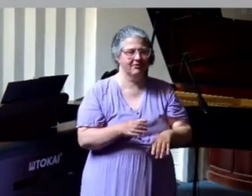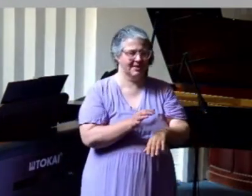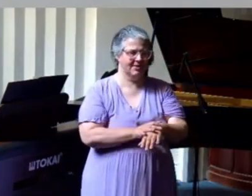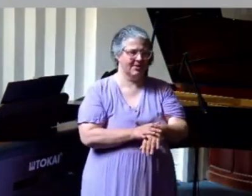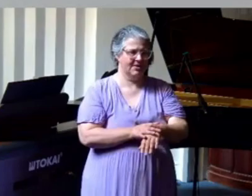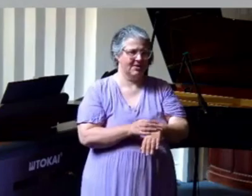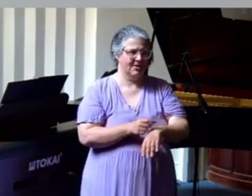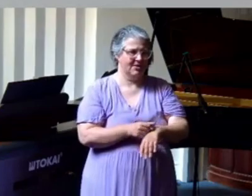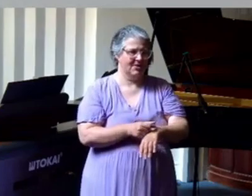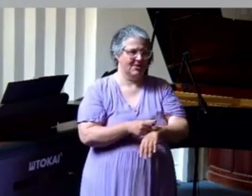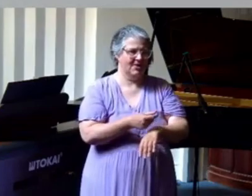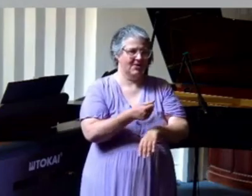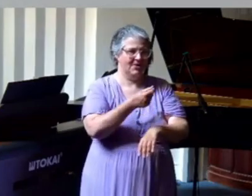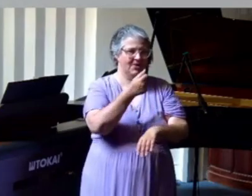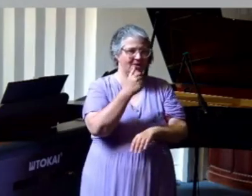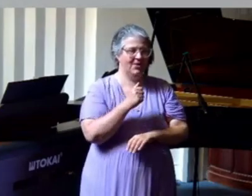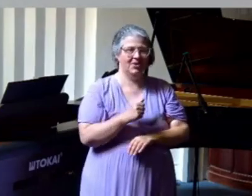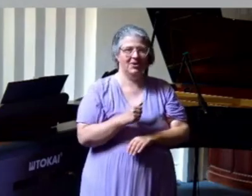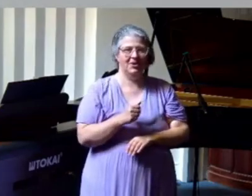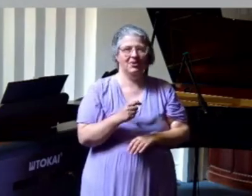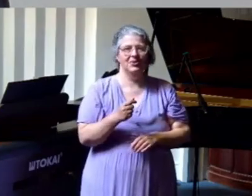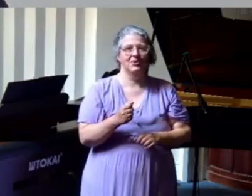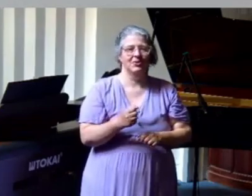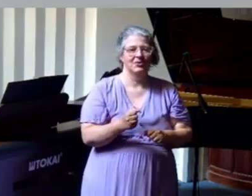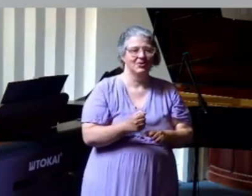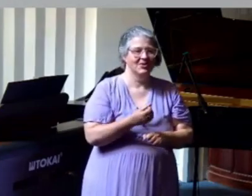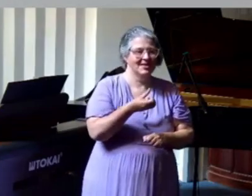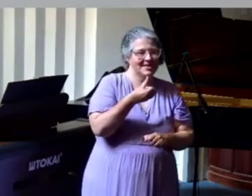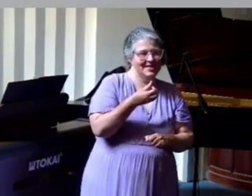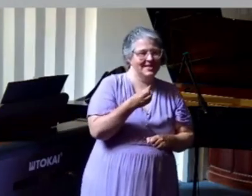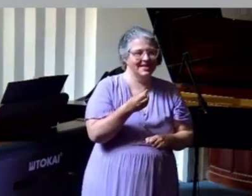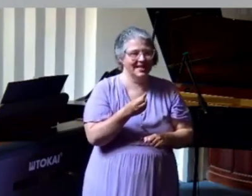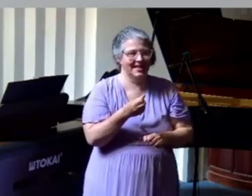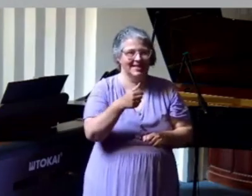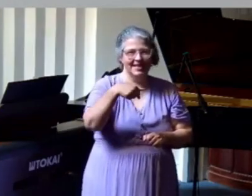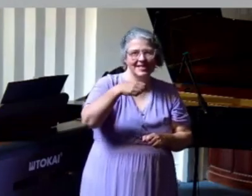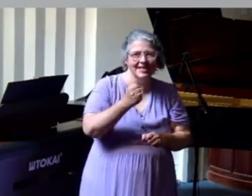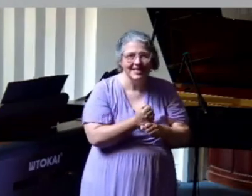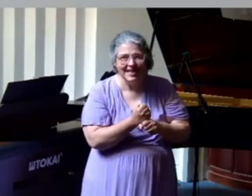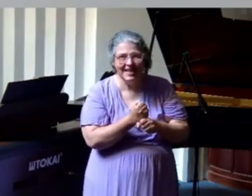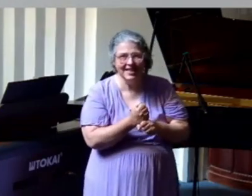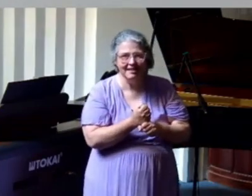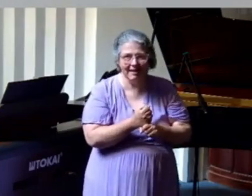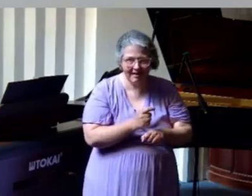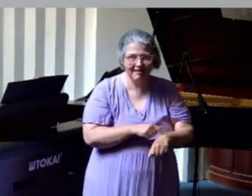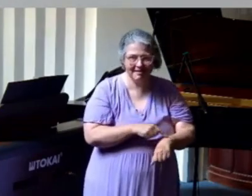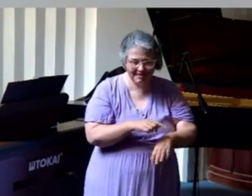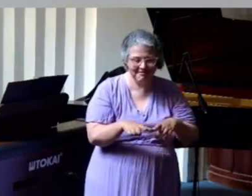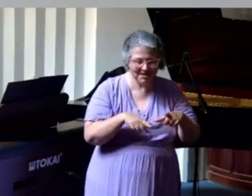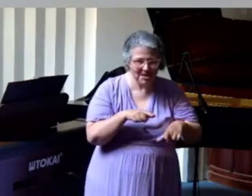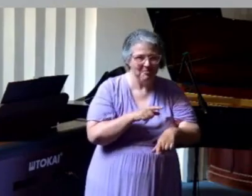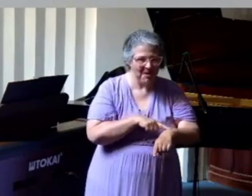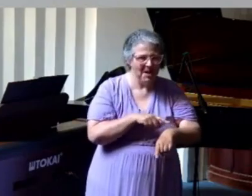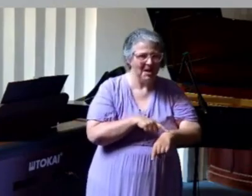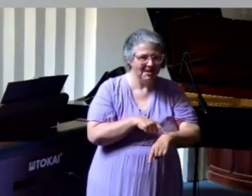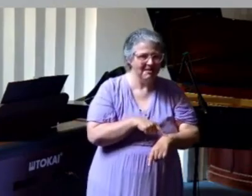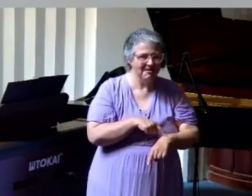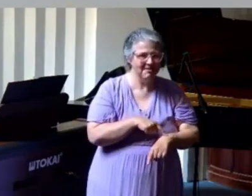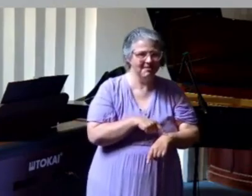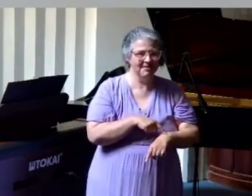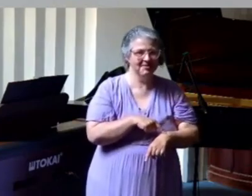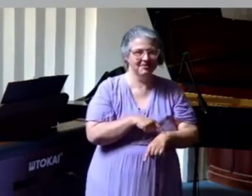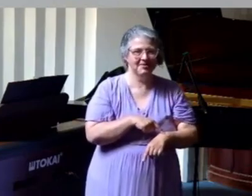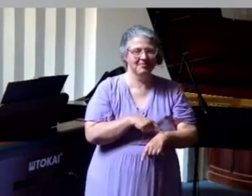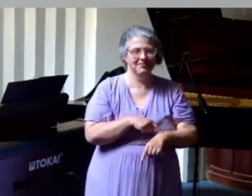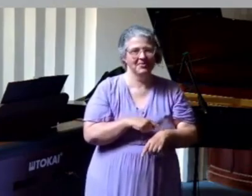acorda, presbítero Ângelo, dos anos 60, 70, ainda está funcionando? O presbítero Ângelo provavelmente usou muito relógio